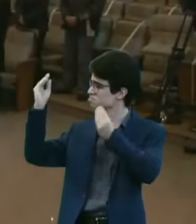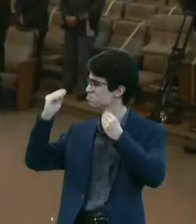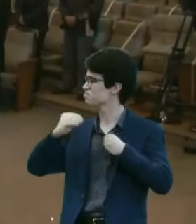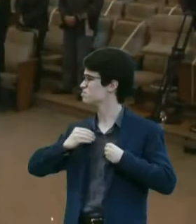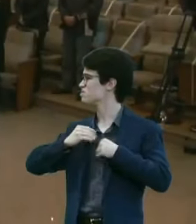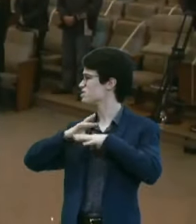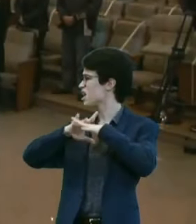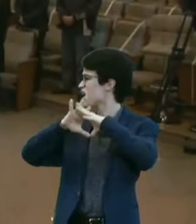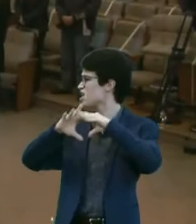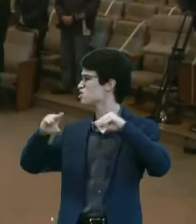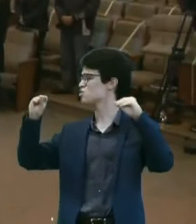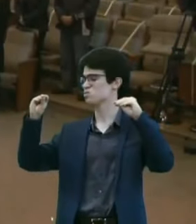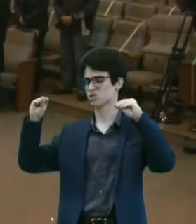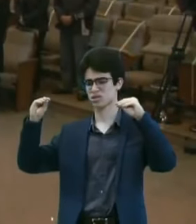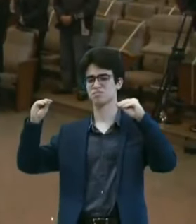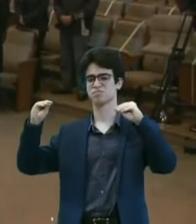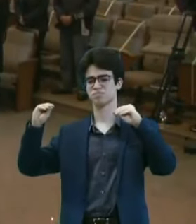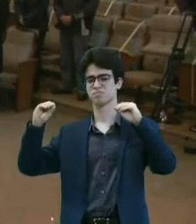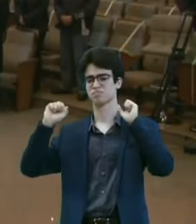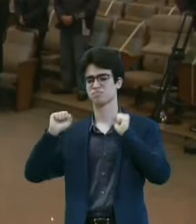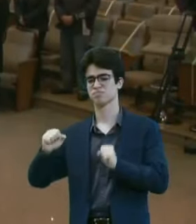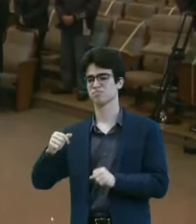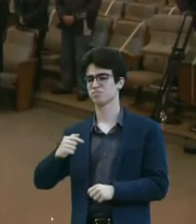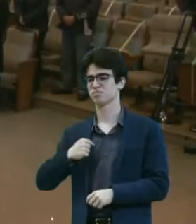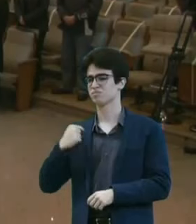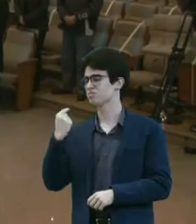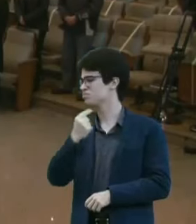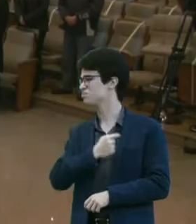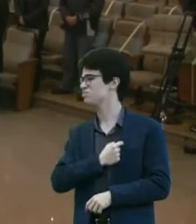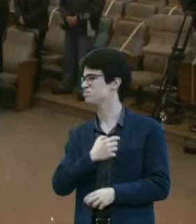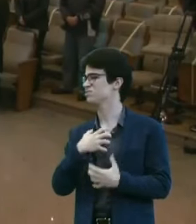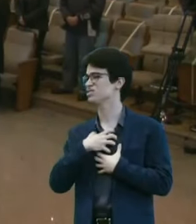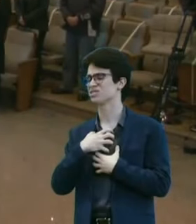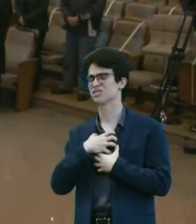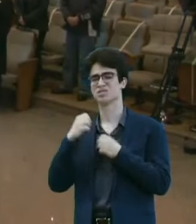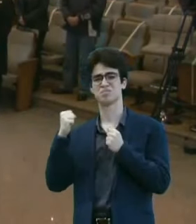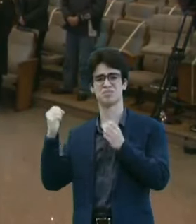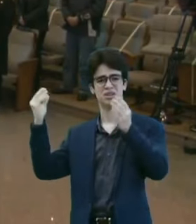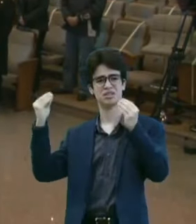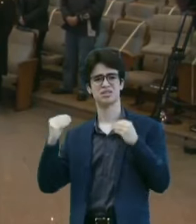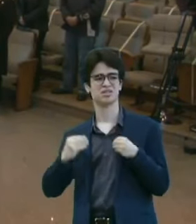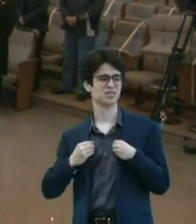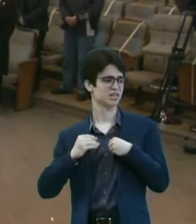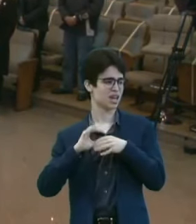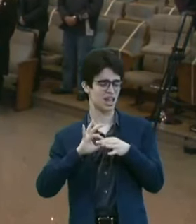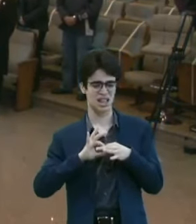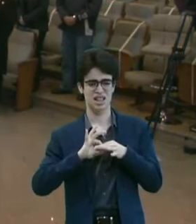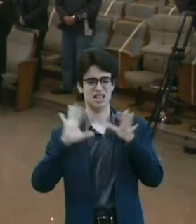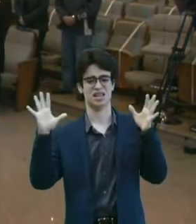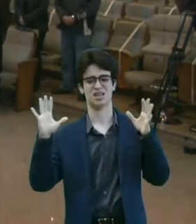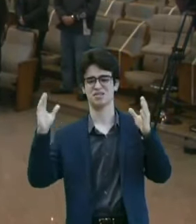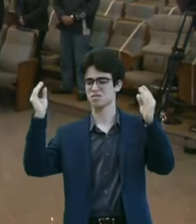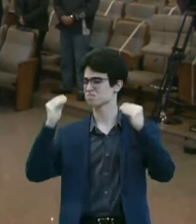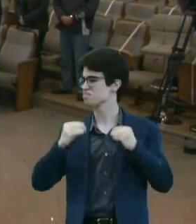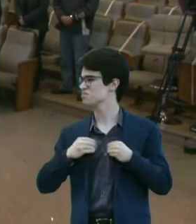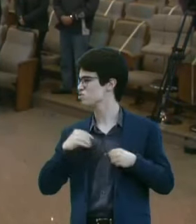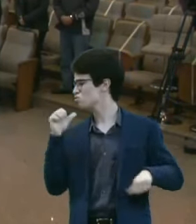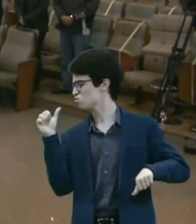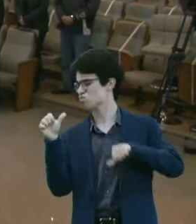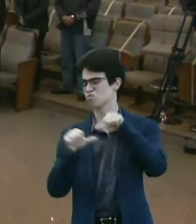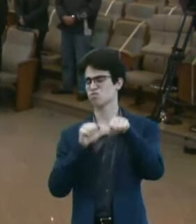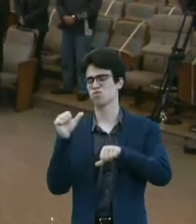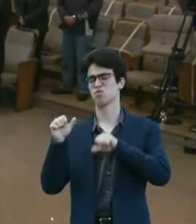cura. Cura dos sentimentos ruins. Liberta minha alma. Transforma minha vida.